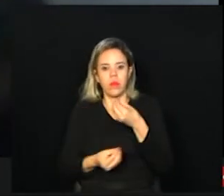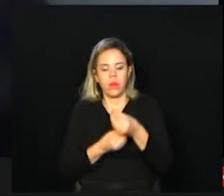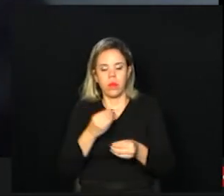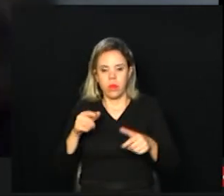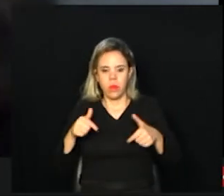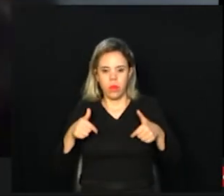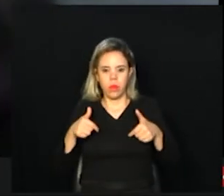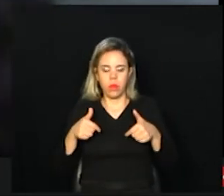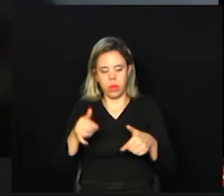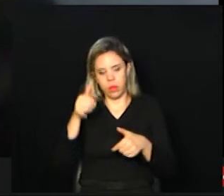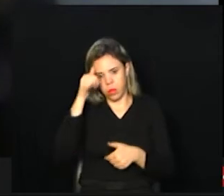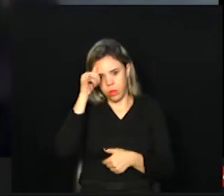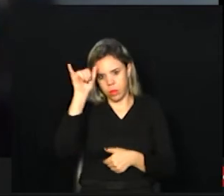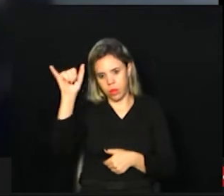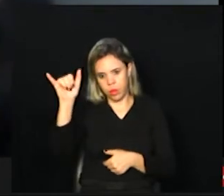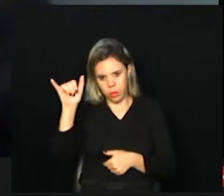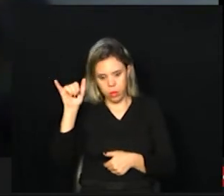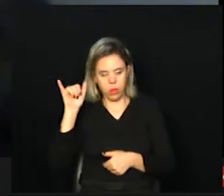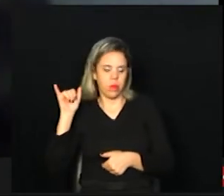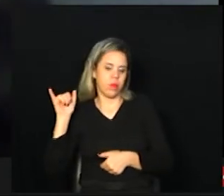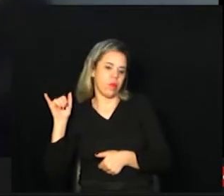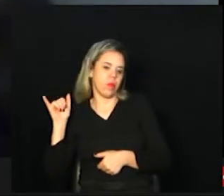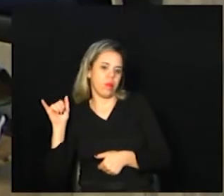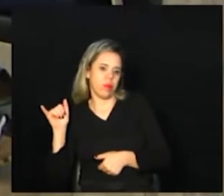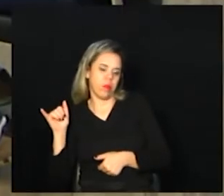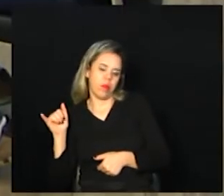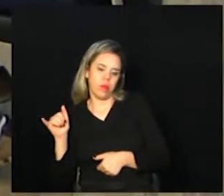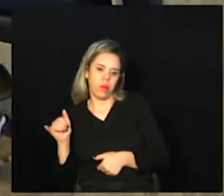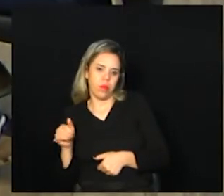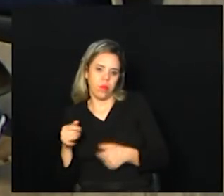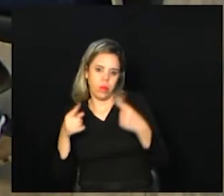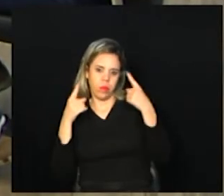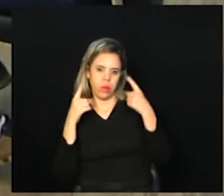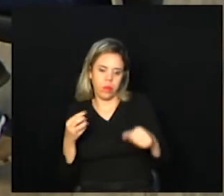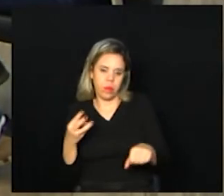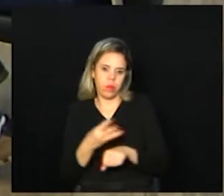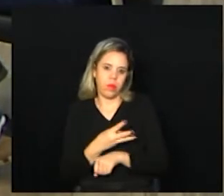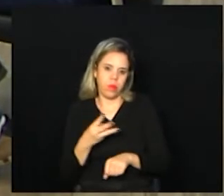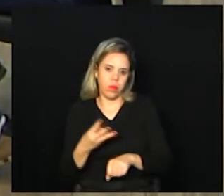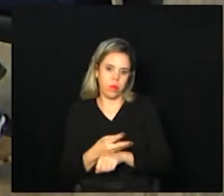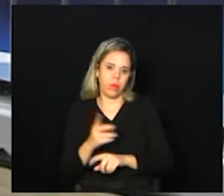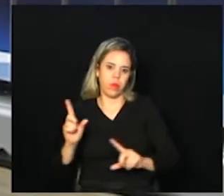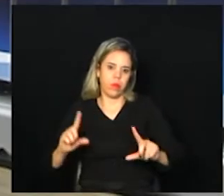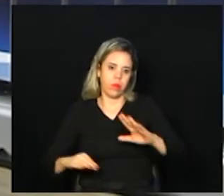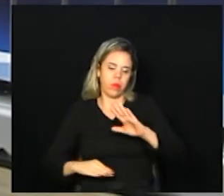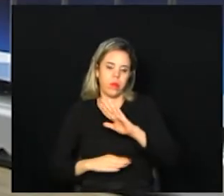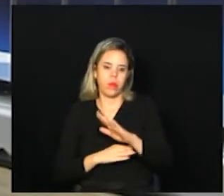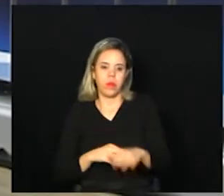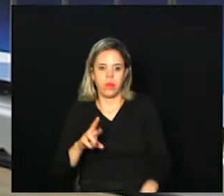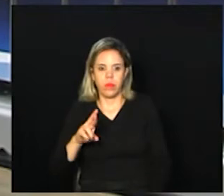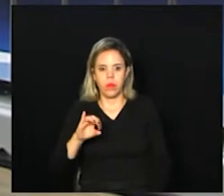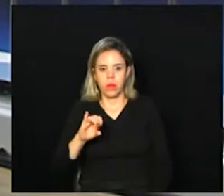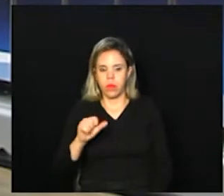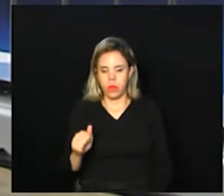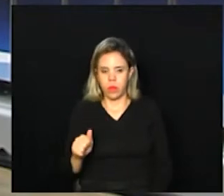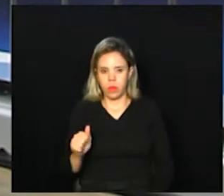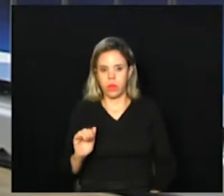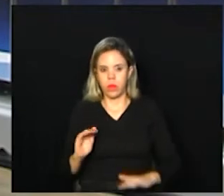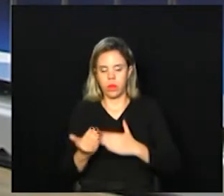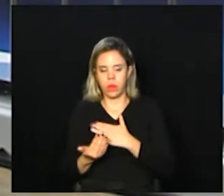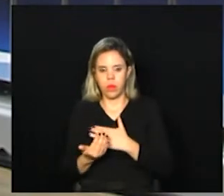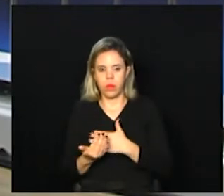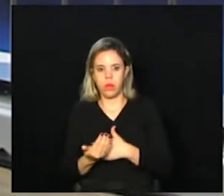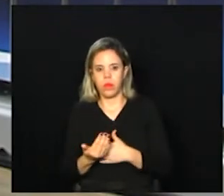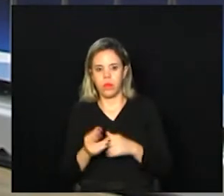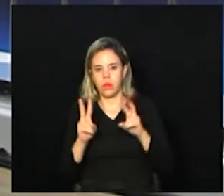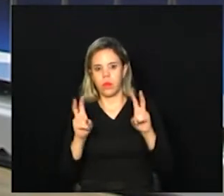para evitar e também para proteger. Pelo WhatsApp da TV Câmara Campinas, a Raíssa do Jardim Paraíso, excelente o